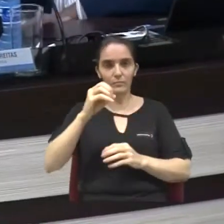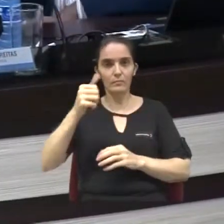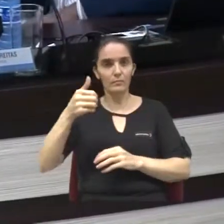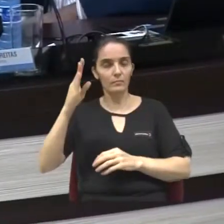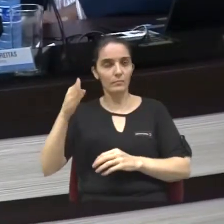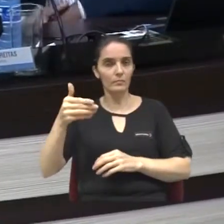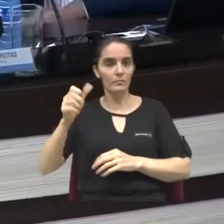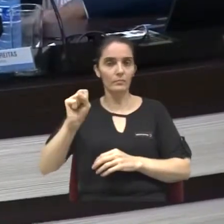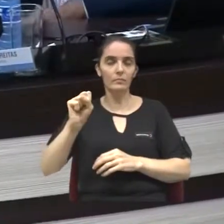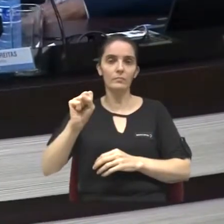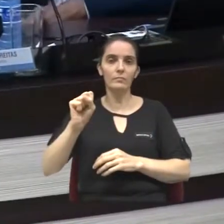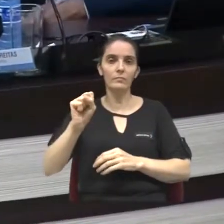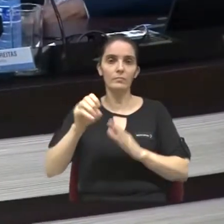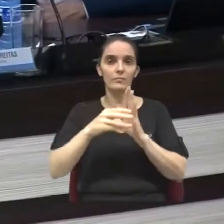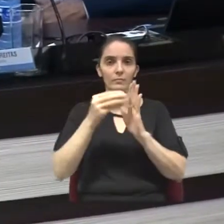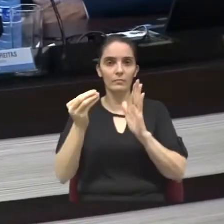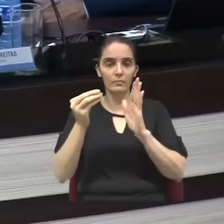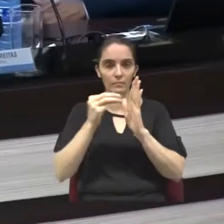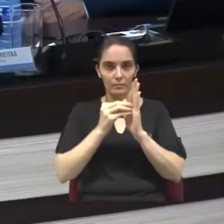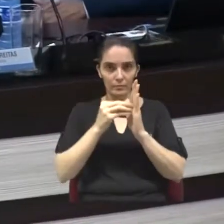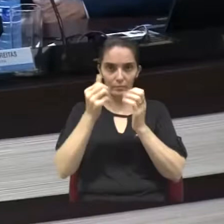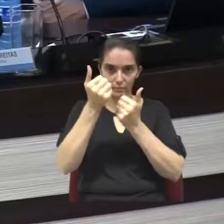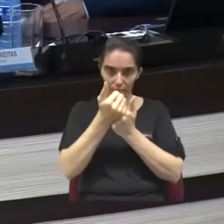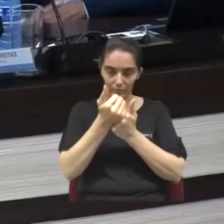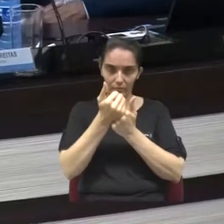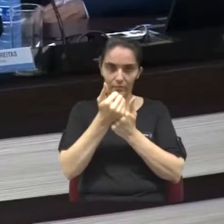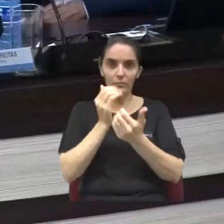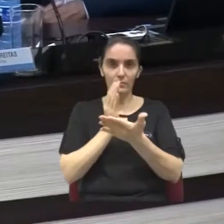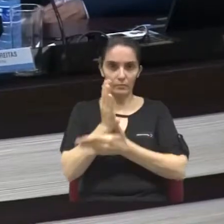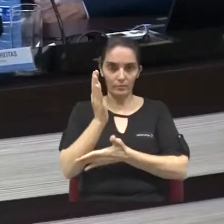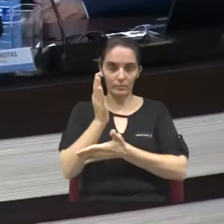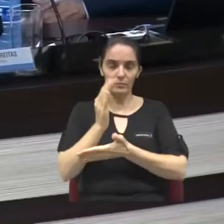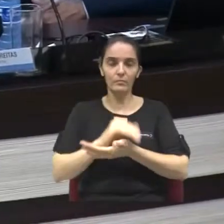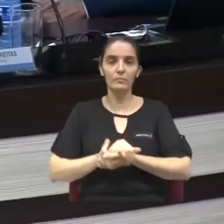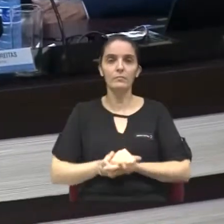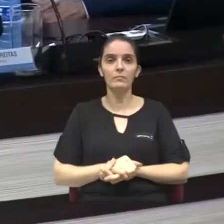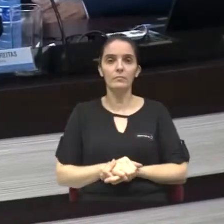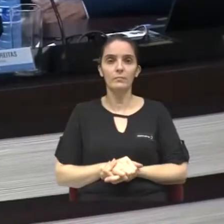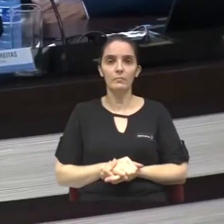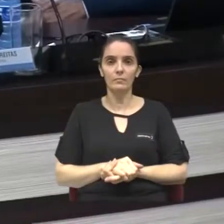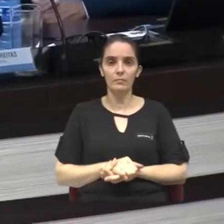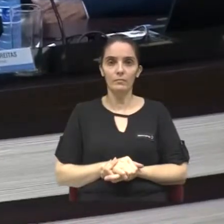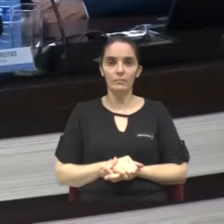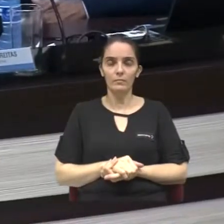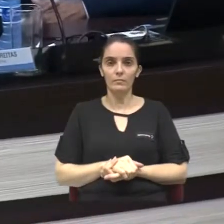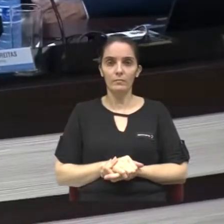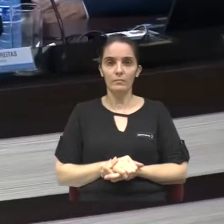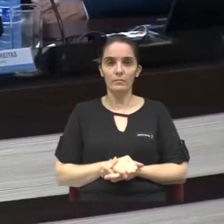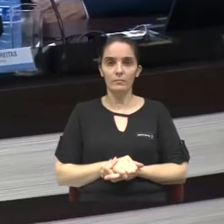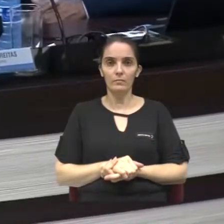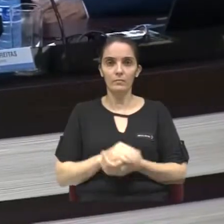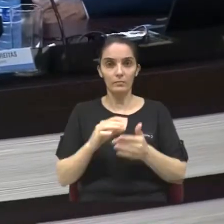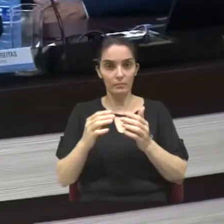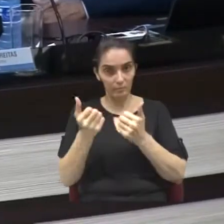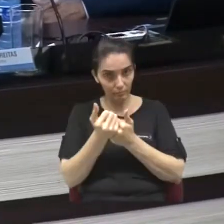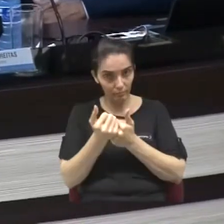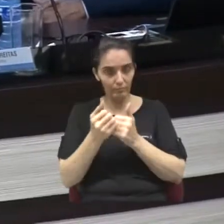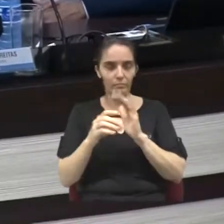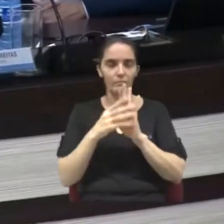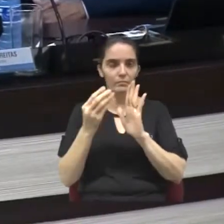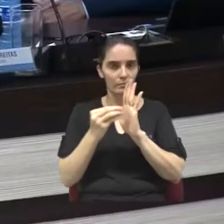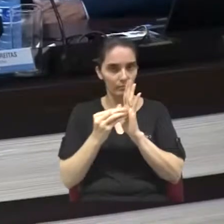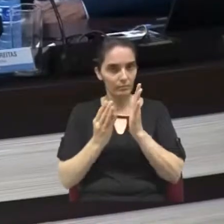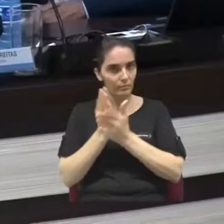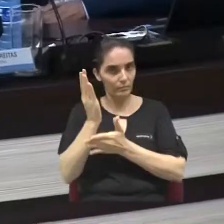101/2018, com subemenda aprovada. Com subemenda aprovada.